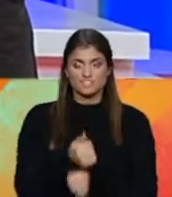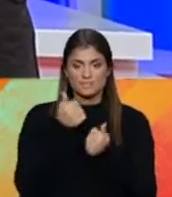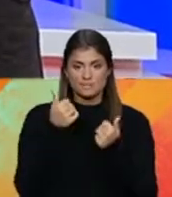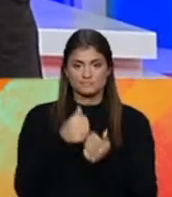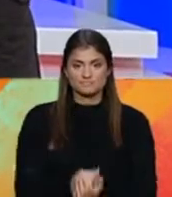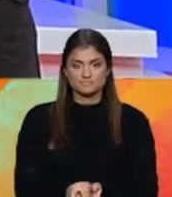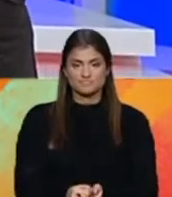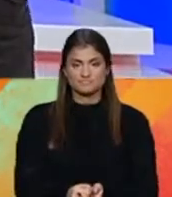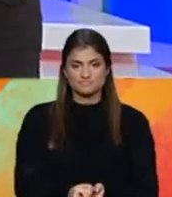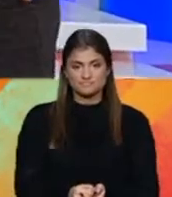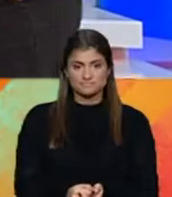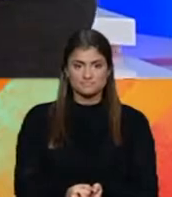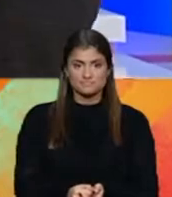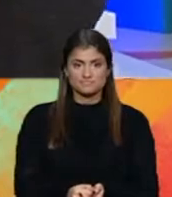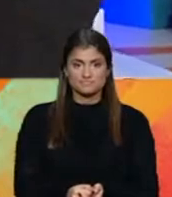que ir